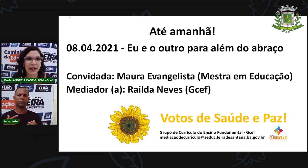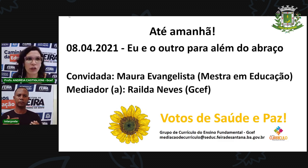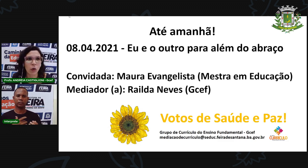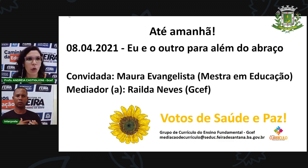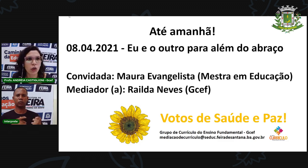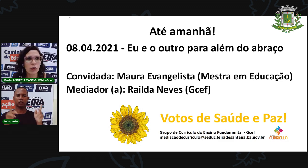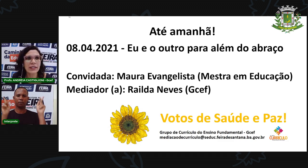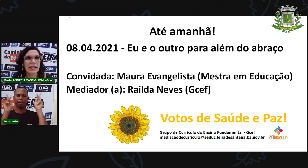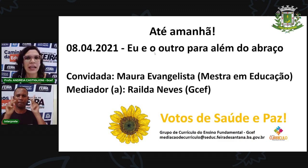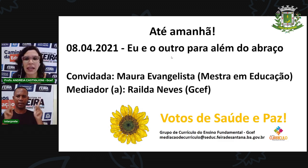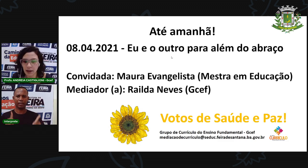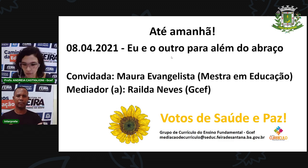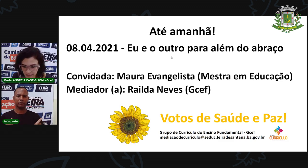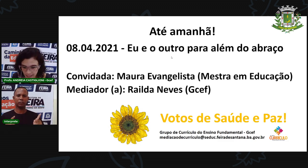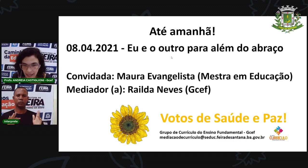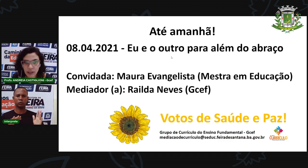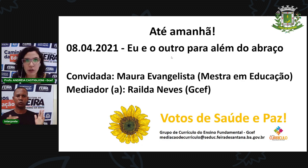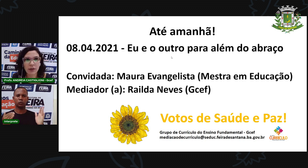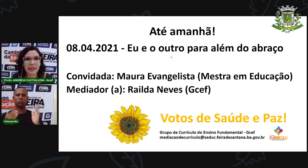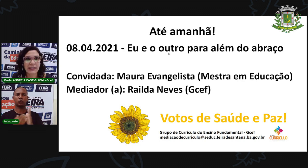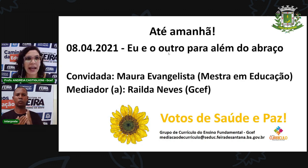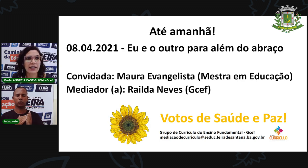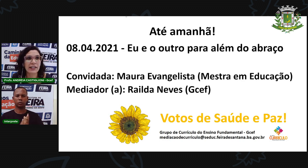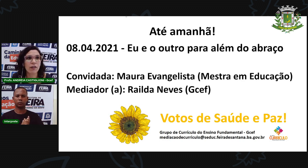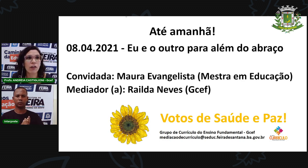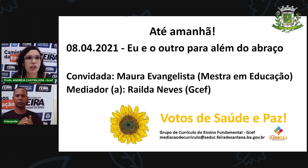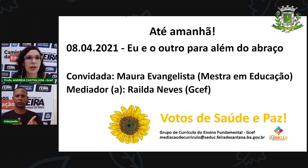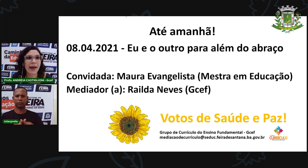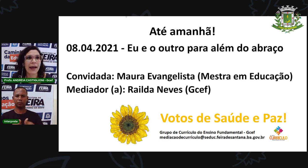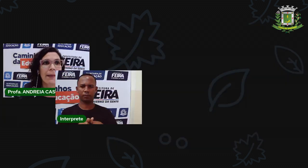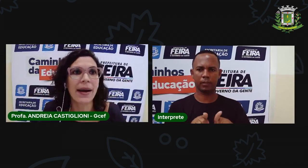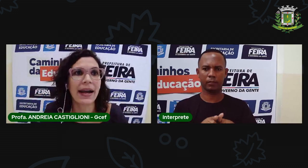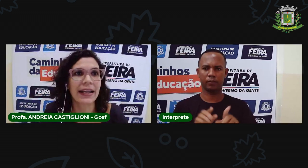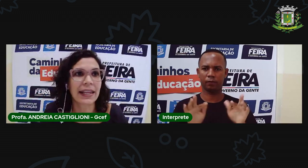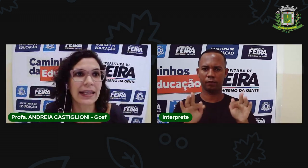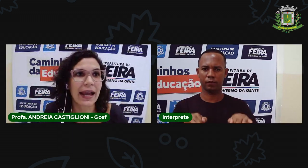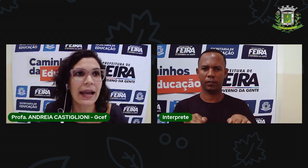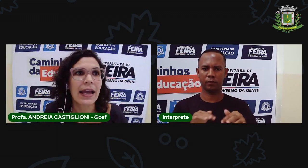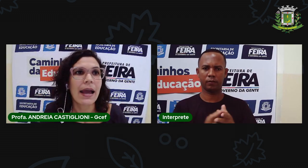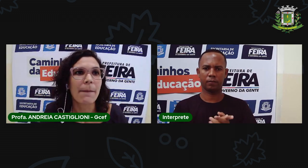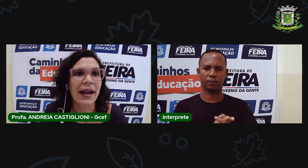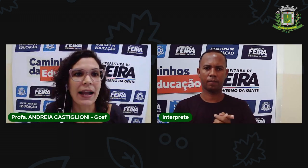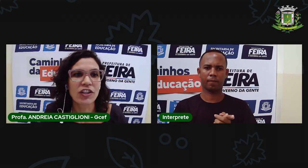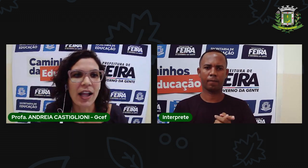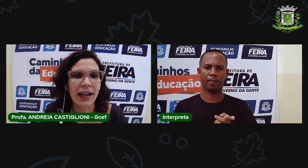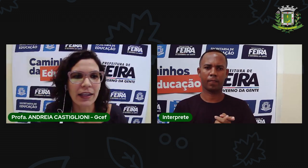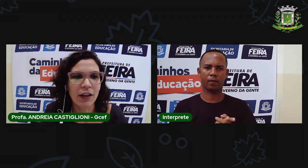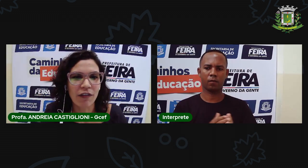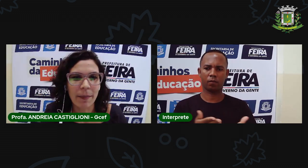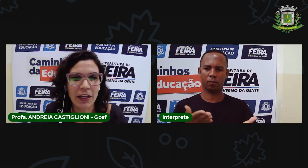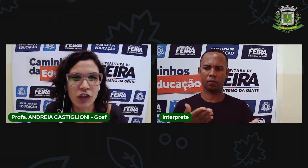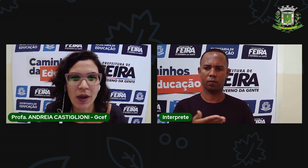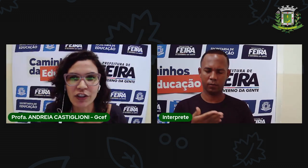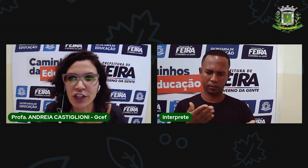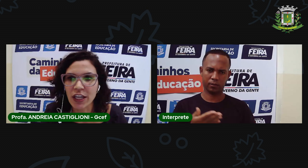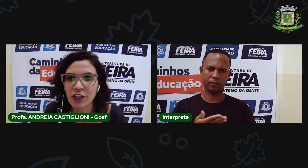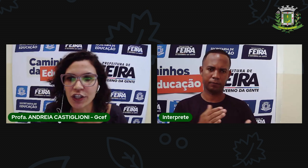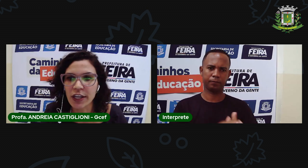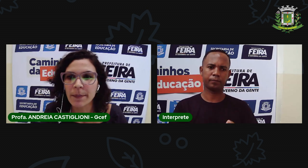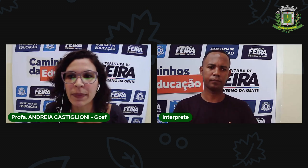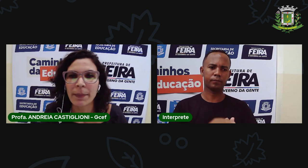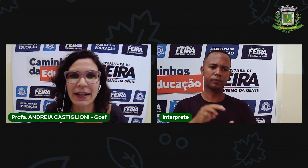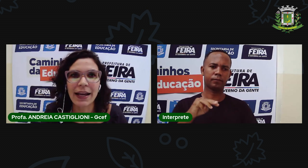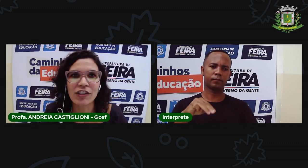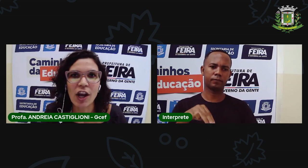paz para todos. Eu vou encerrar aqui os meus slides e eu vou chamar Marília para estar aqui novamente com a